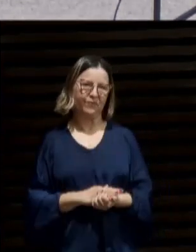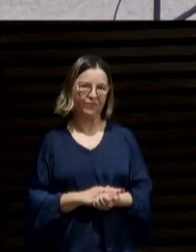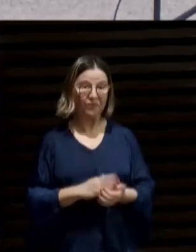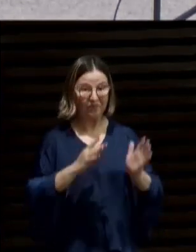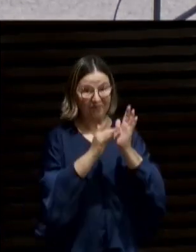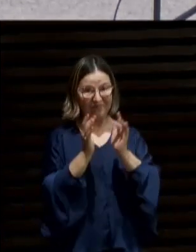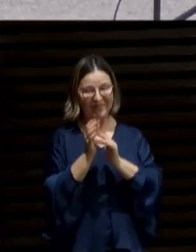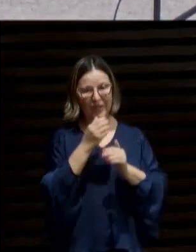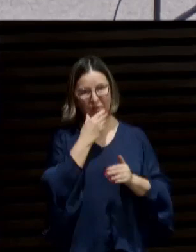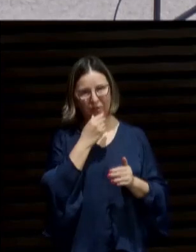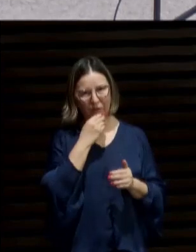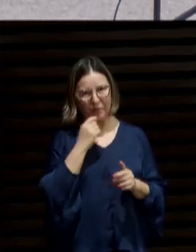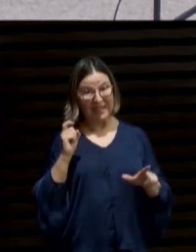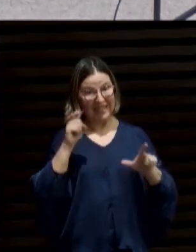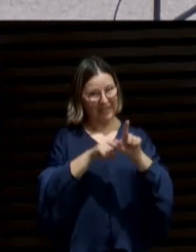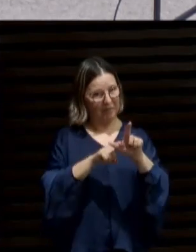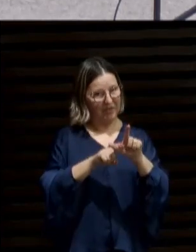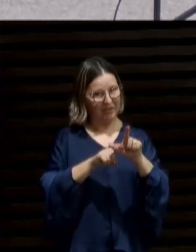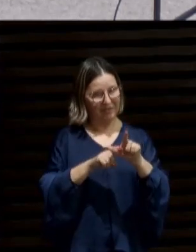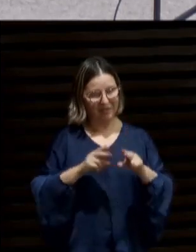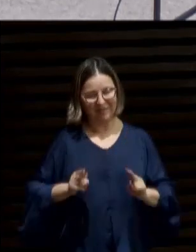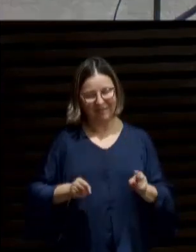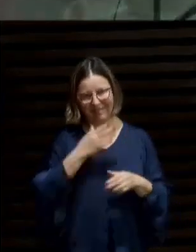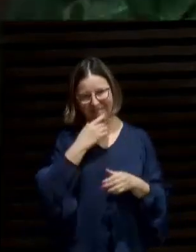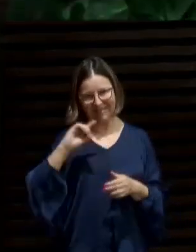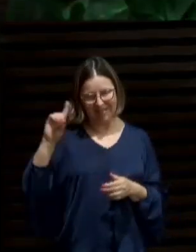Jesus era um homem que dependia do Pai.